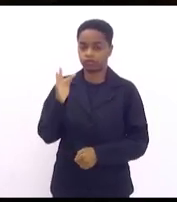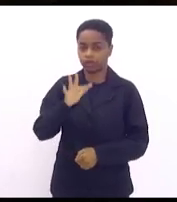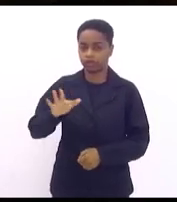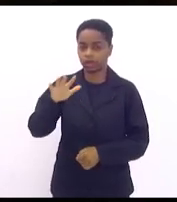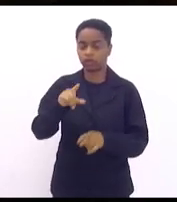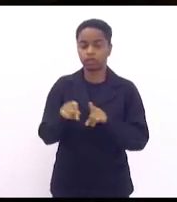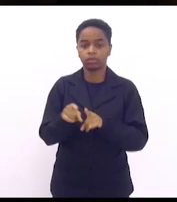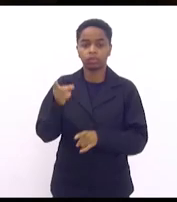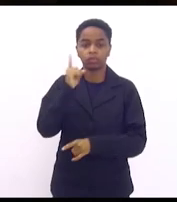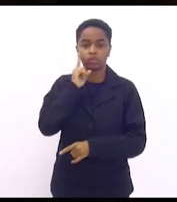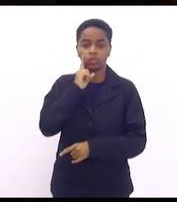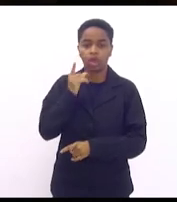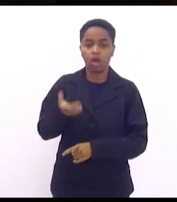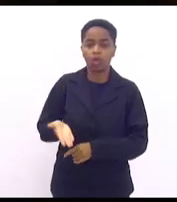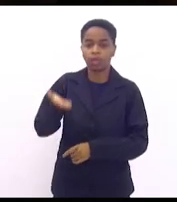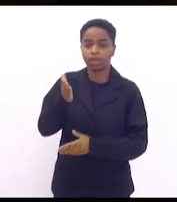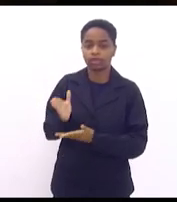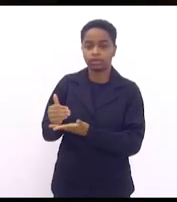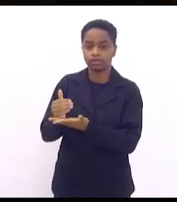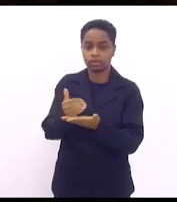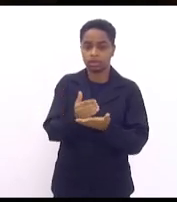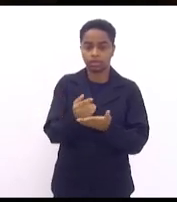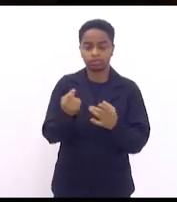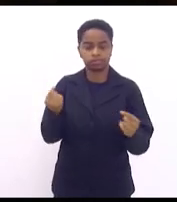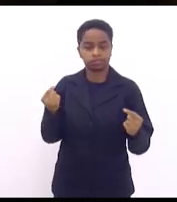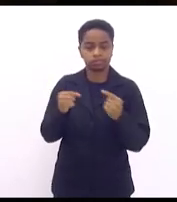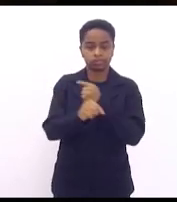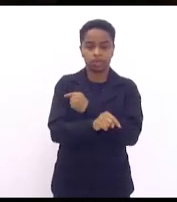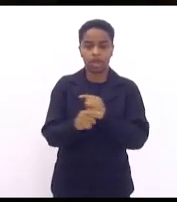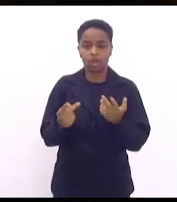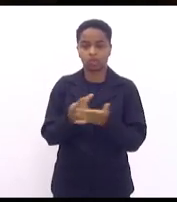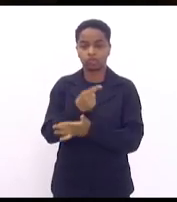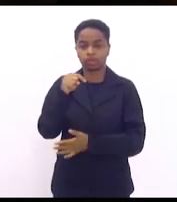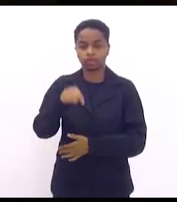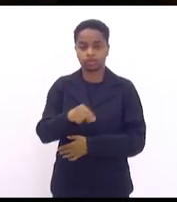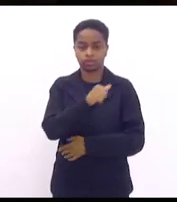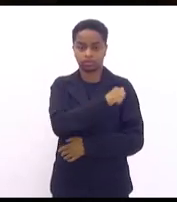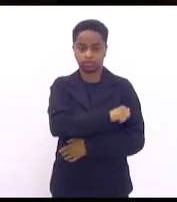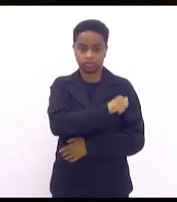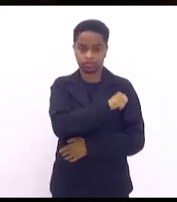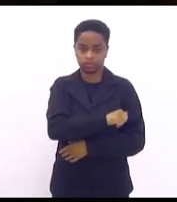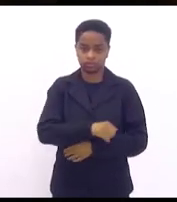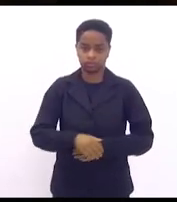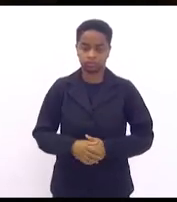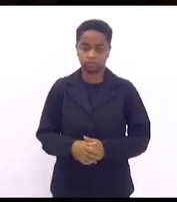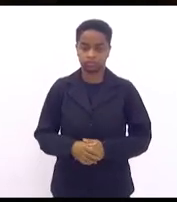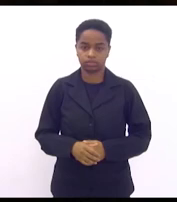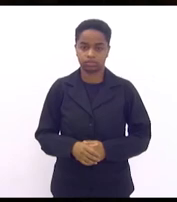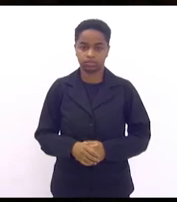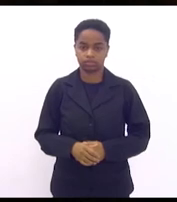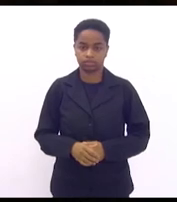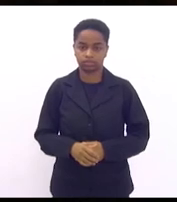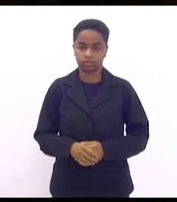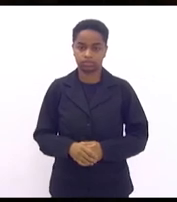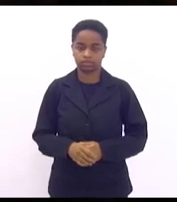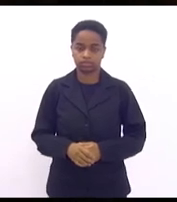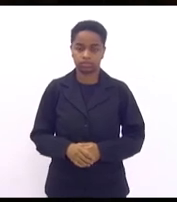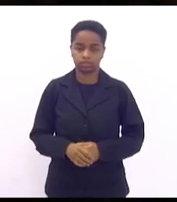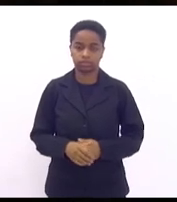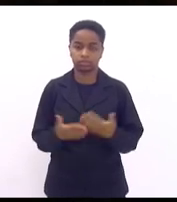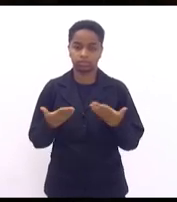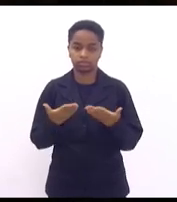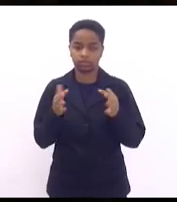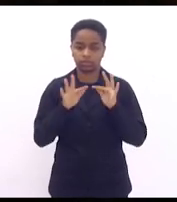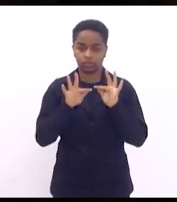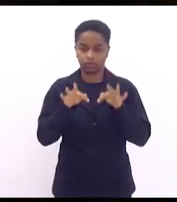passa aumenta a sua arrecadação, ao contrário do que vem acontecendo no governo federal. E, para